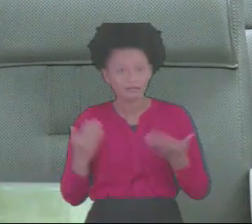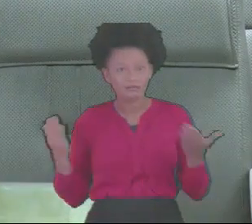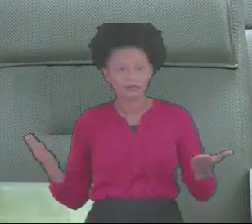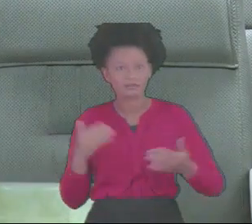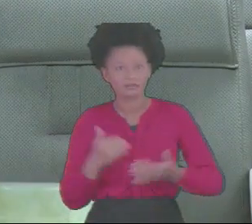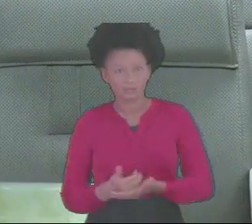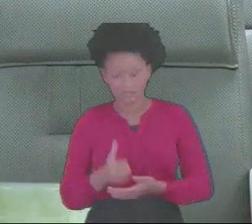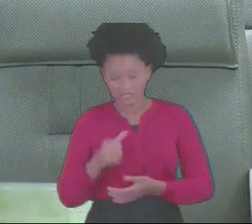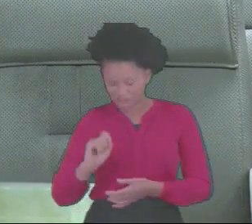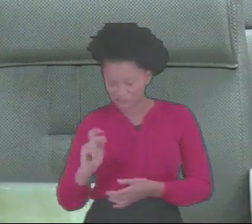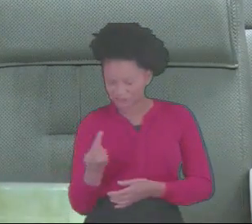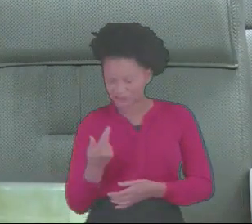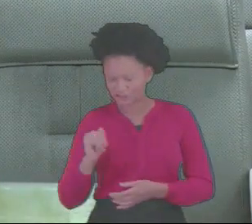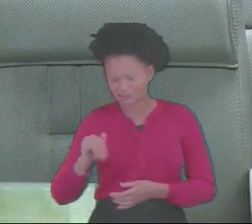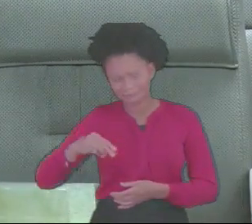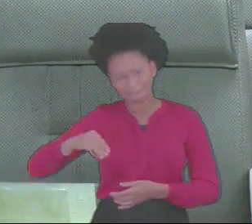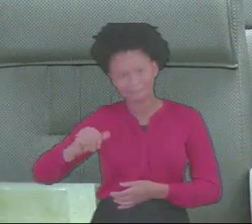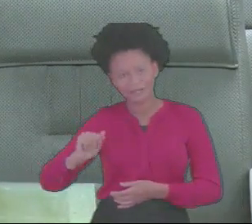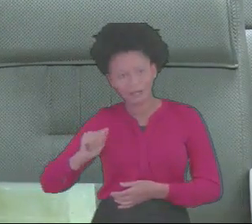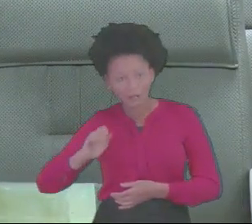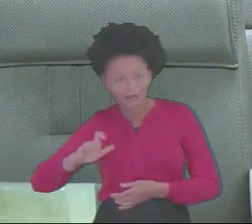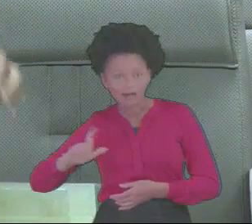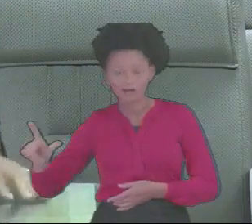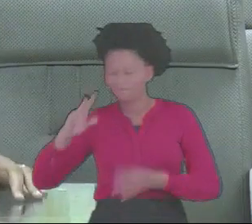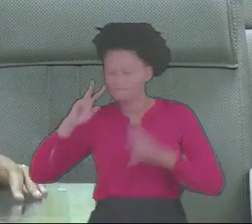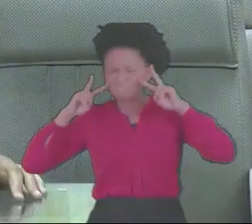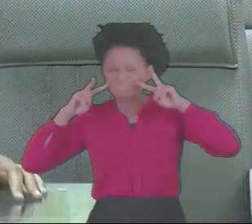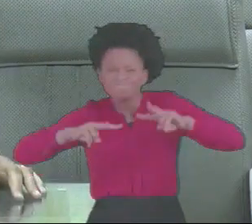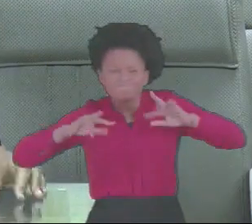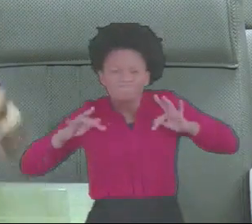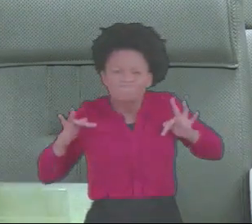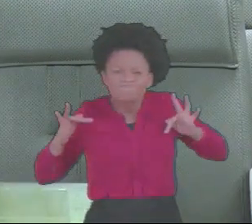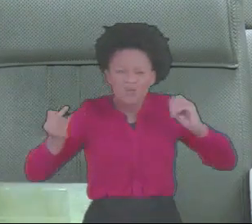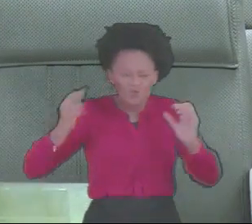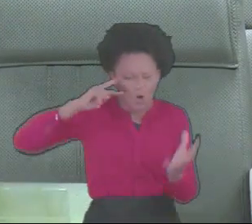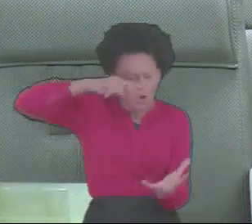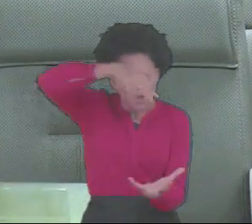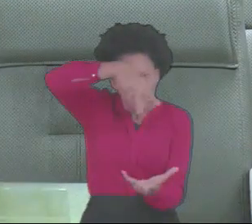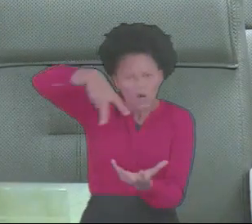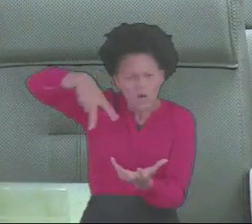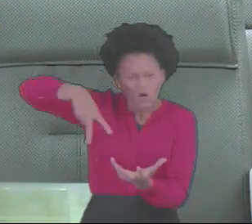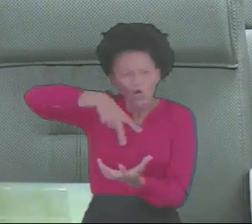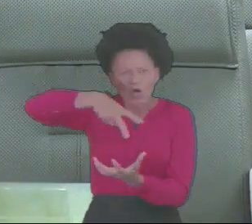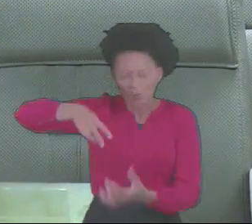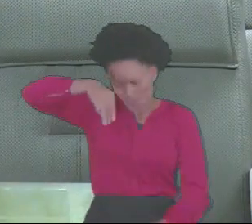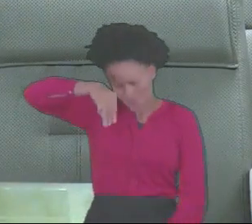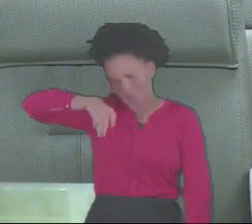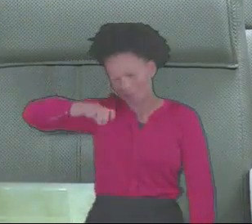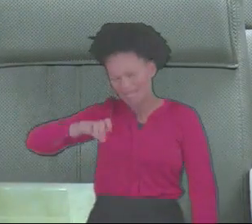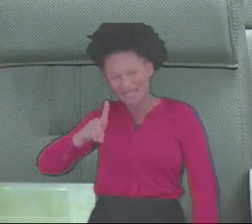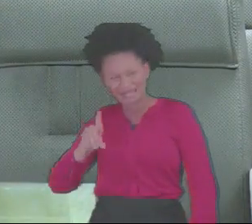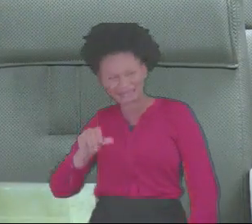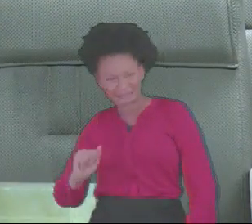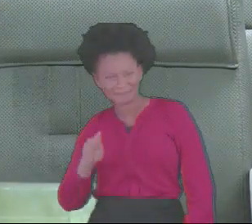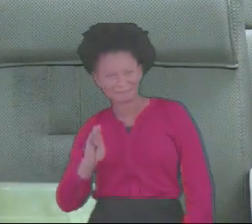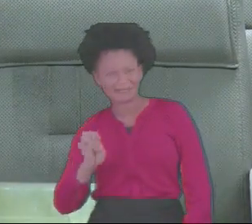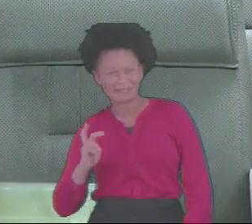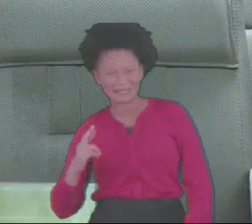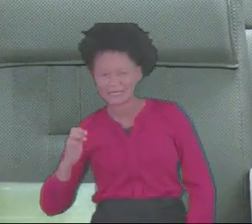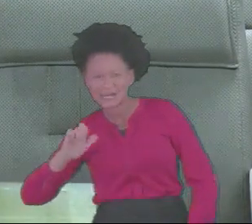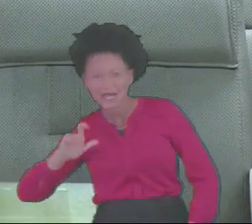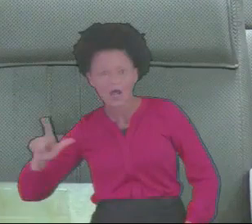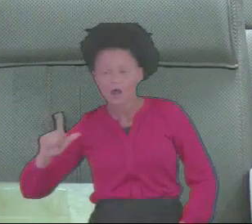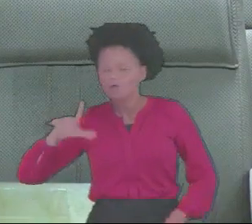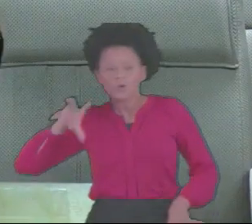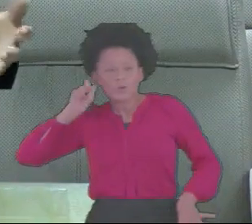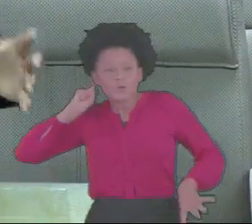shimael ao Deus que ver todas as coisas ao Deus metros lateral Deus que ouvi todas